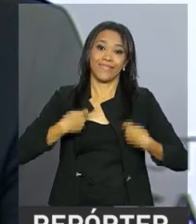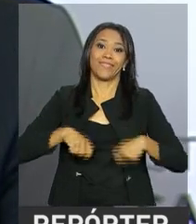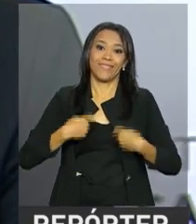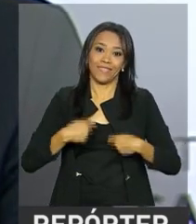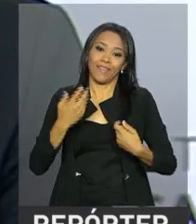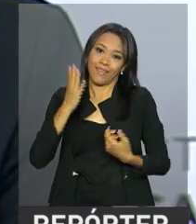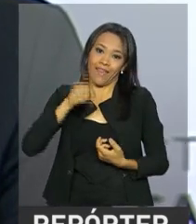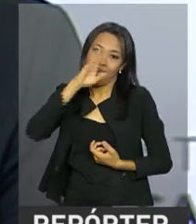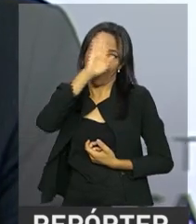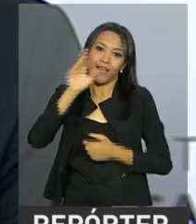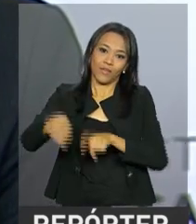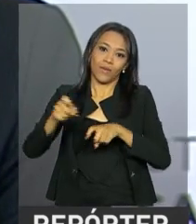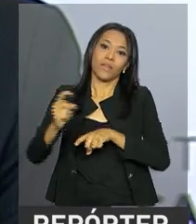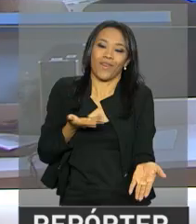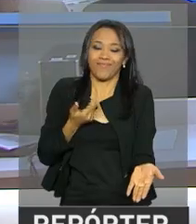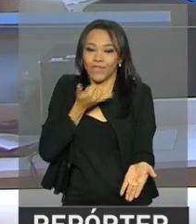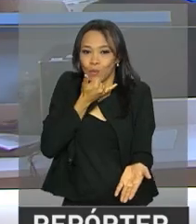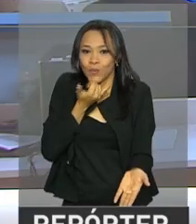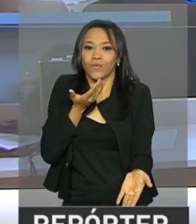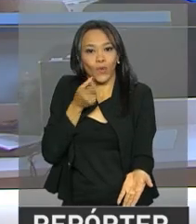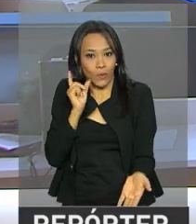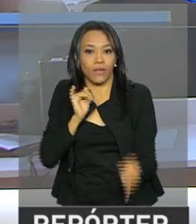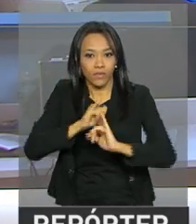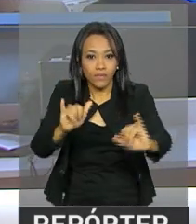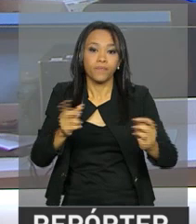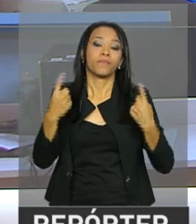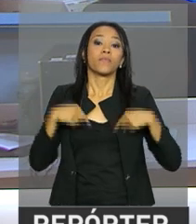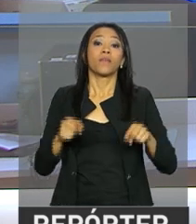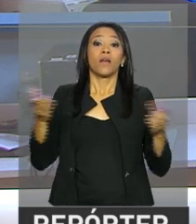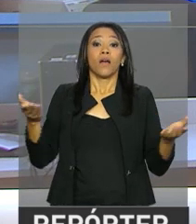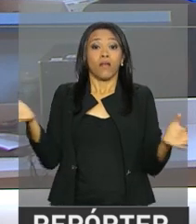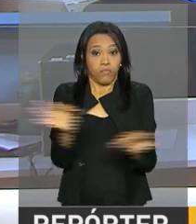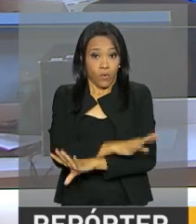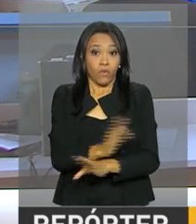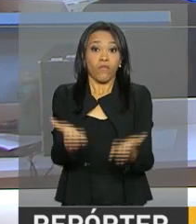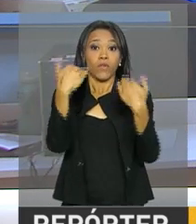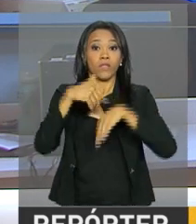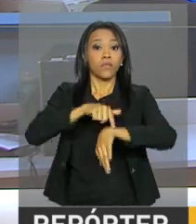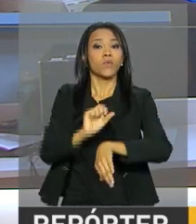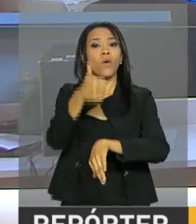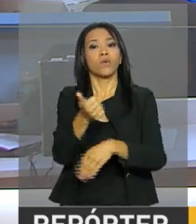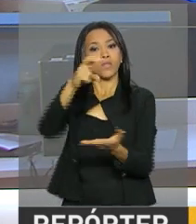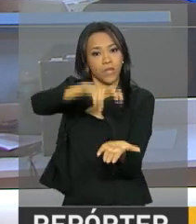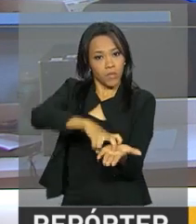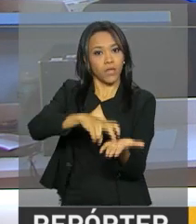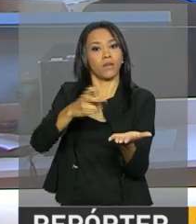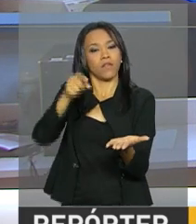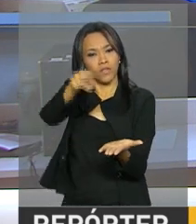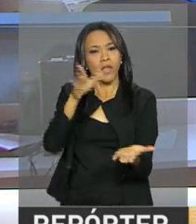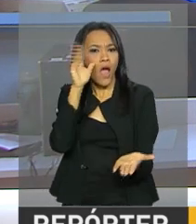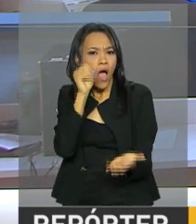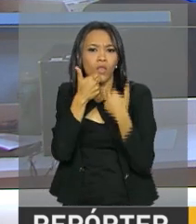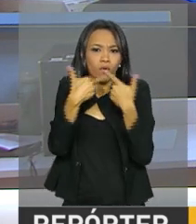caso a zona rural e depois na zona urbana nós ficamos por aqui voltamos às 11 da manhã na próxima edição do repórter nbr acompanhe